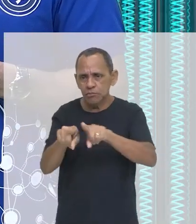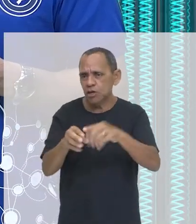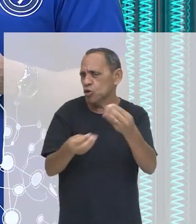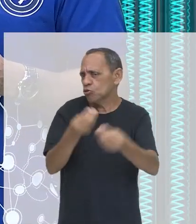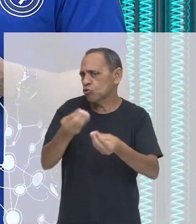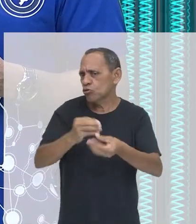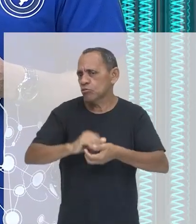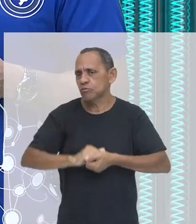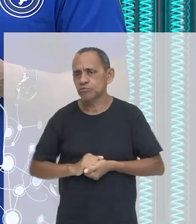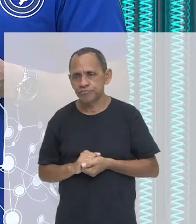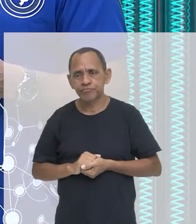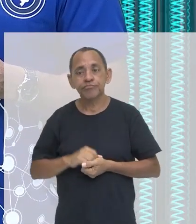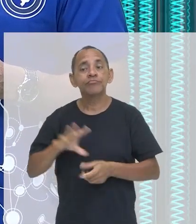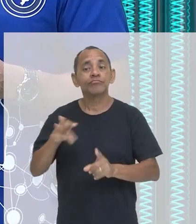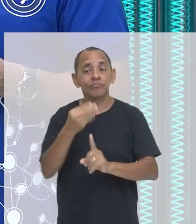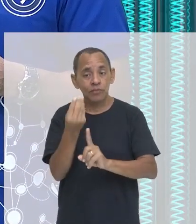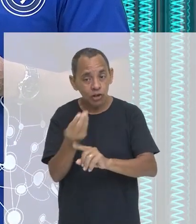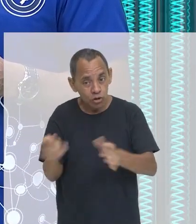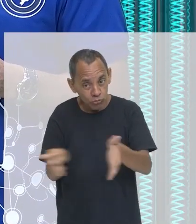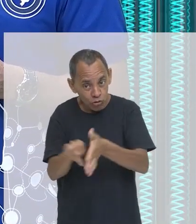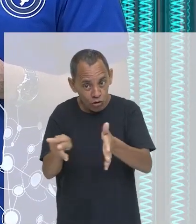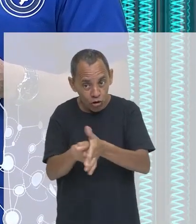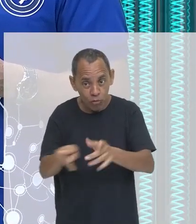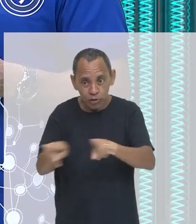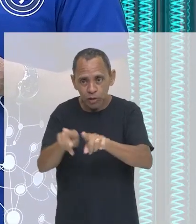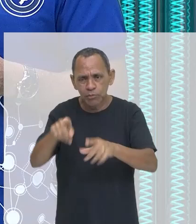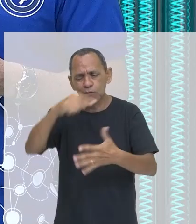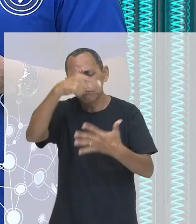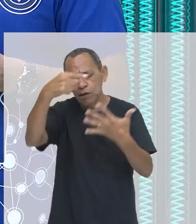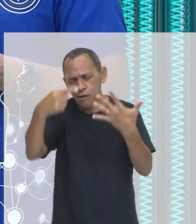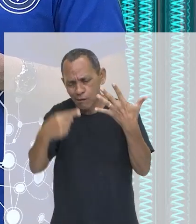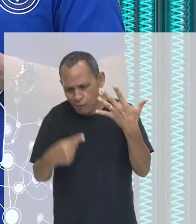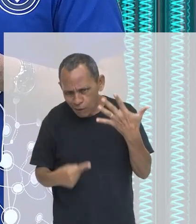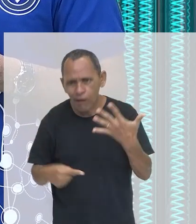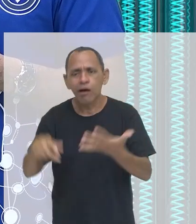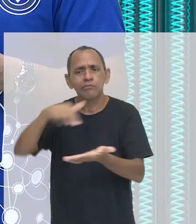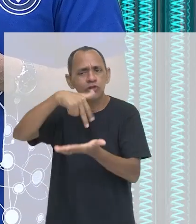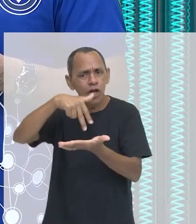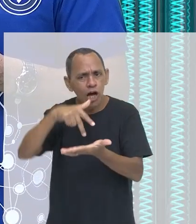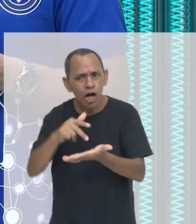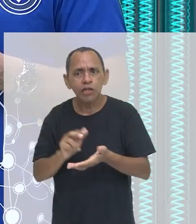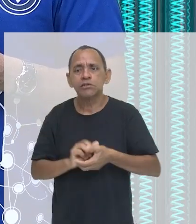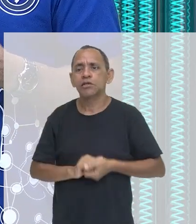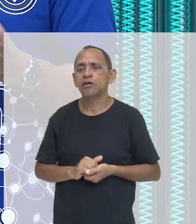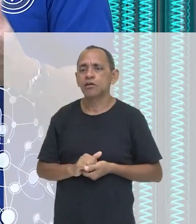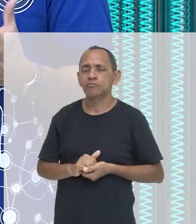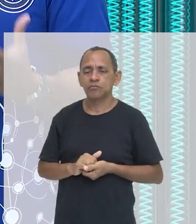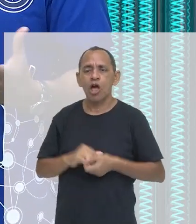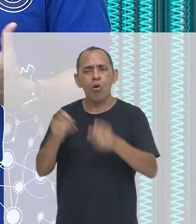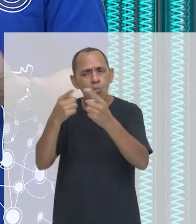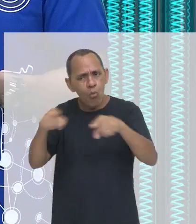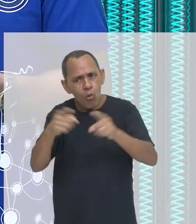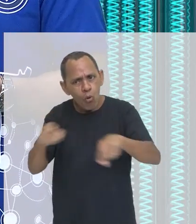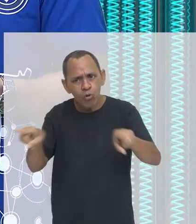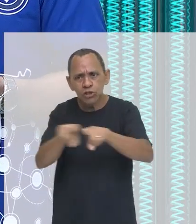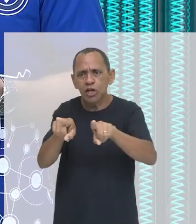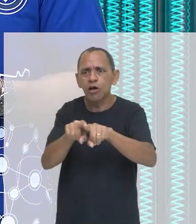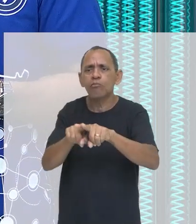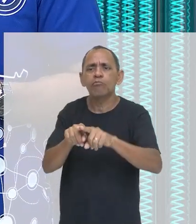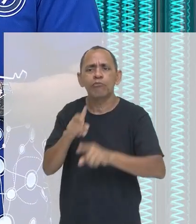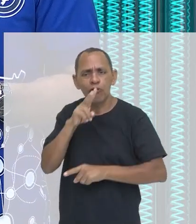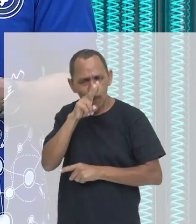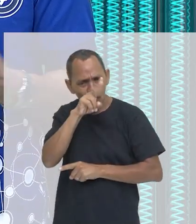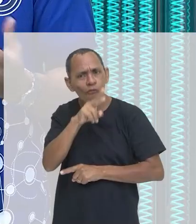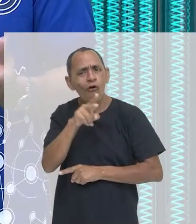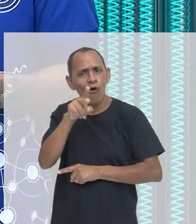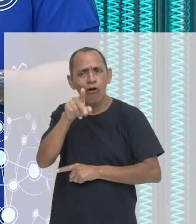própria arte, todos esses elementos, claro, mas com certeza a dança, o folclore, a música também é bastante